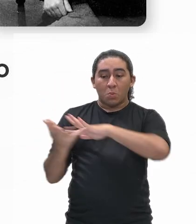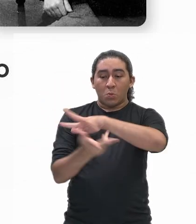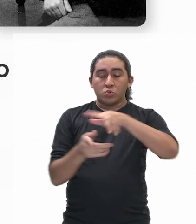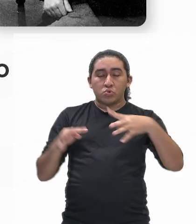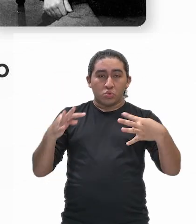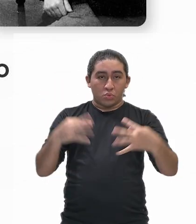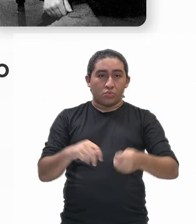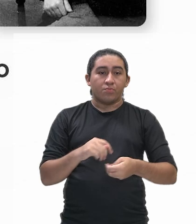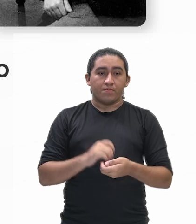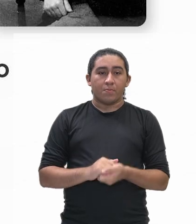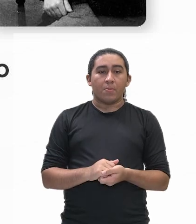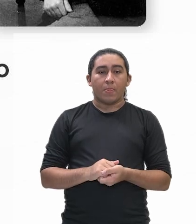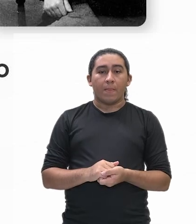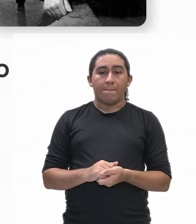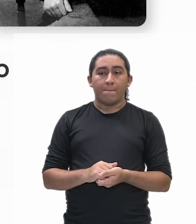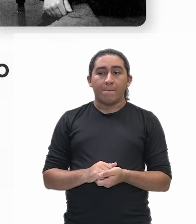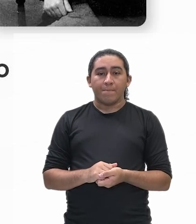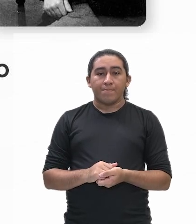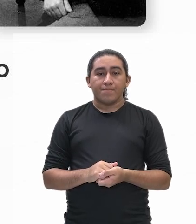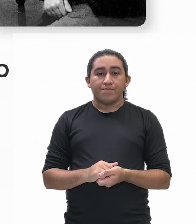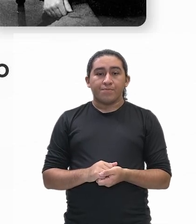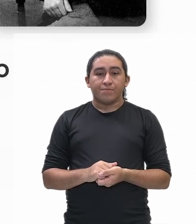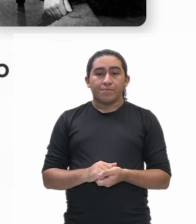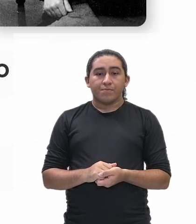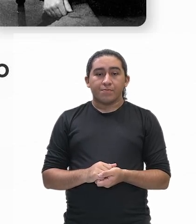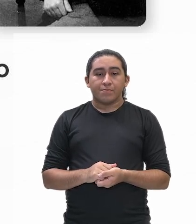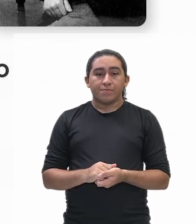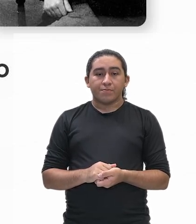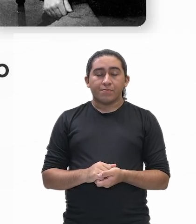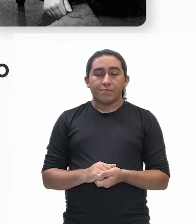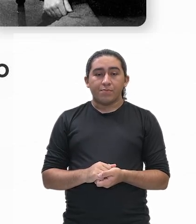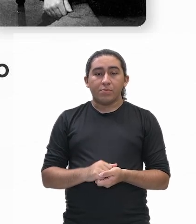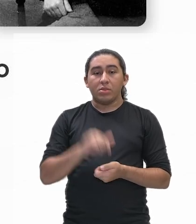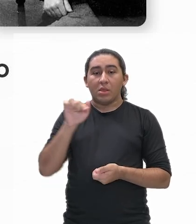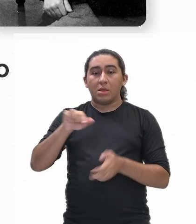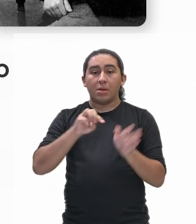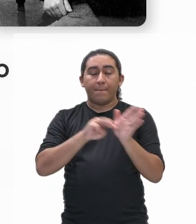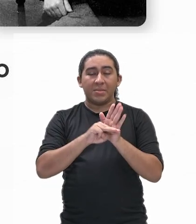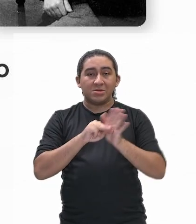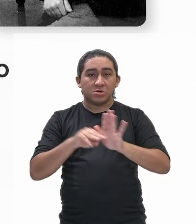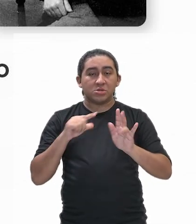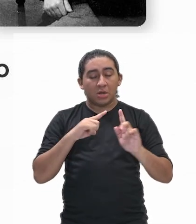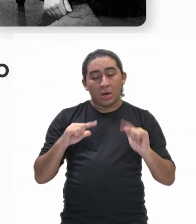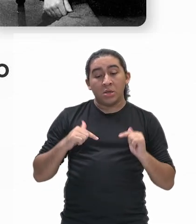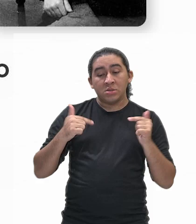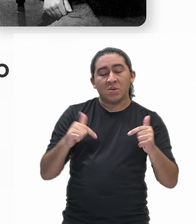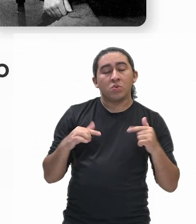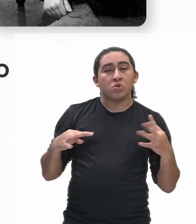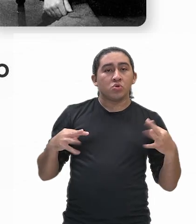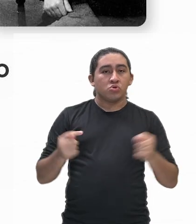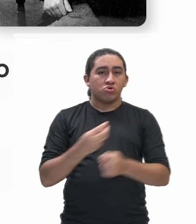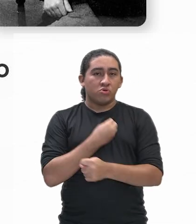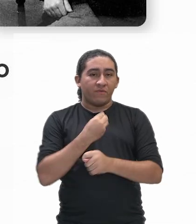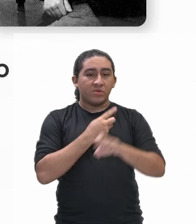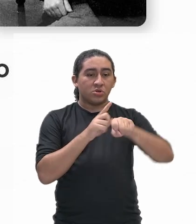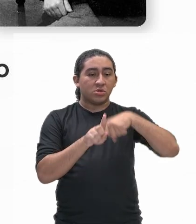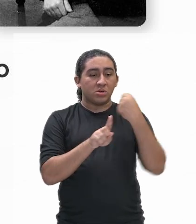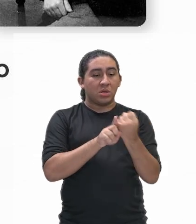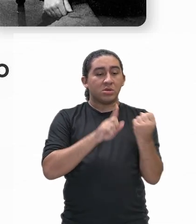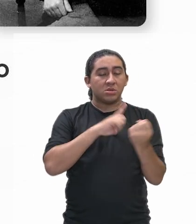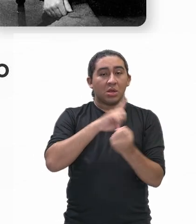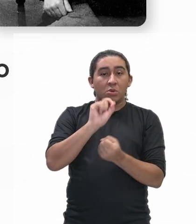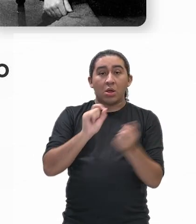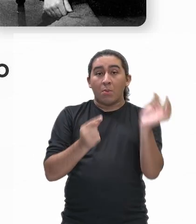e natural. Esse método, ele defende que tudo que existe na sociedade possui